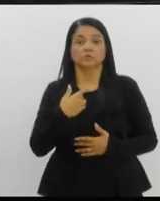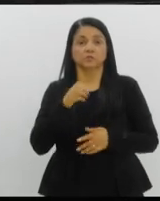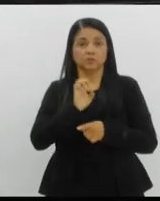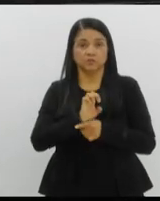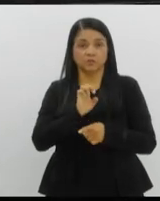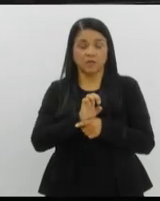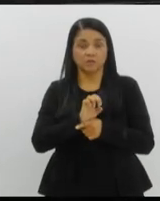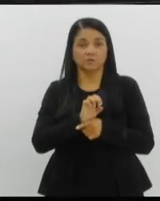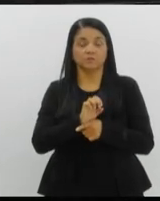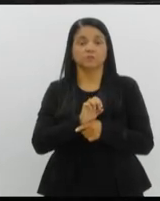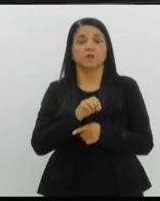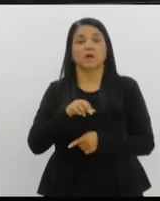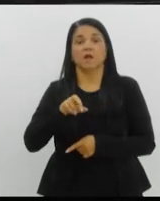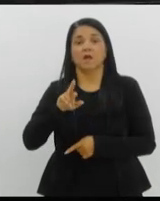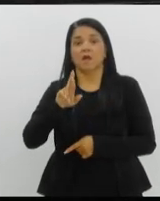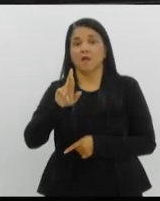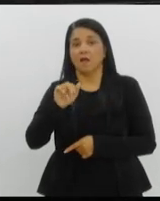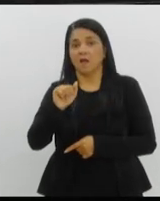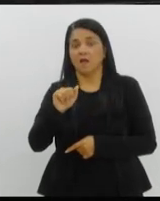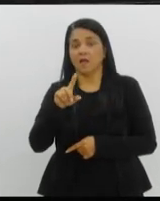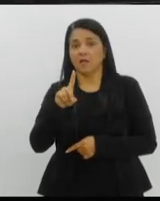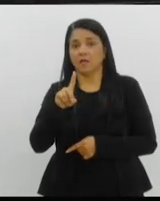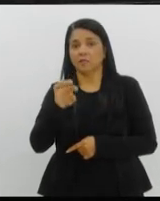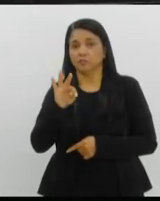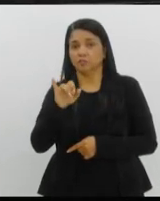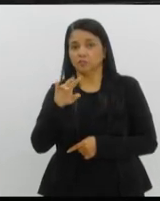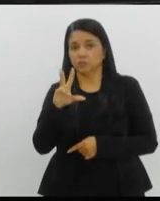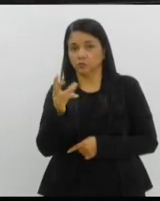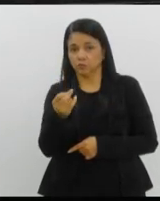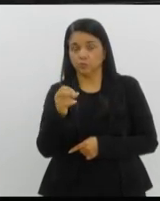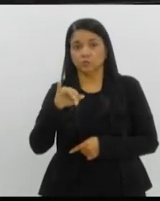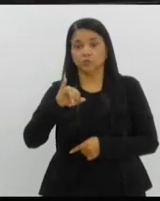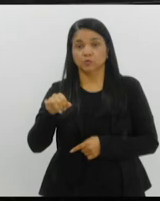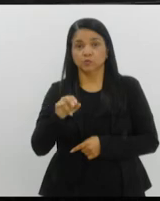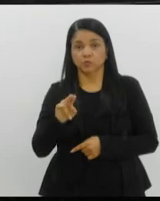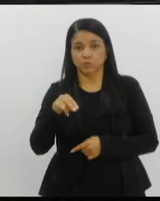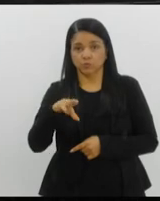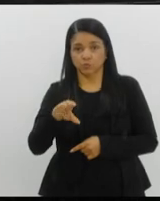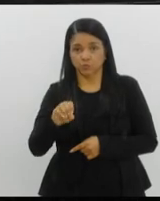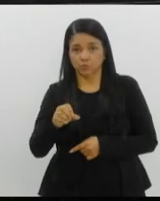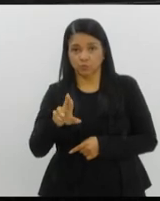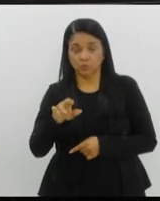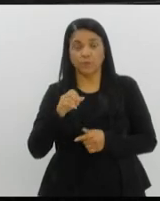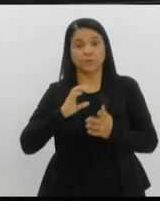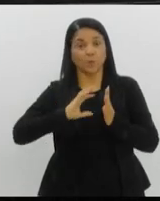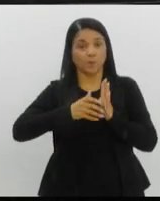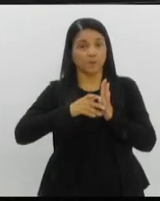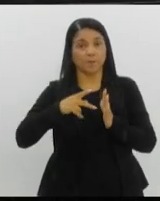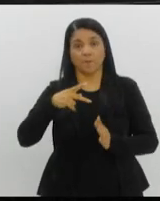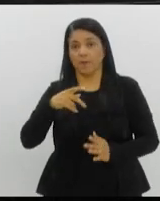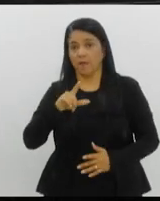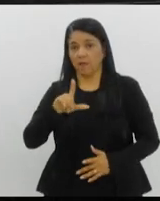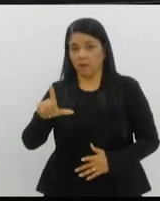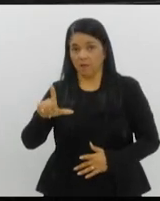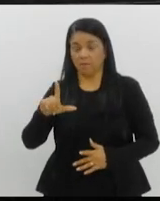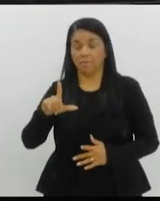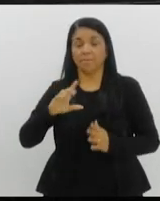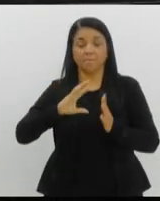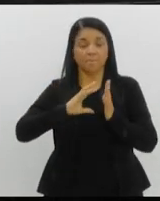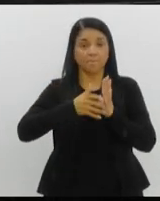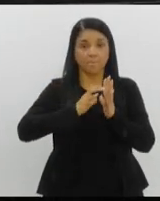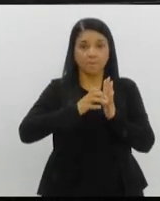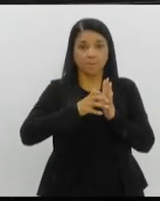Ratinho Júnior, que é, sem nenhuma surpresa, do partido PL, que é um partido que